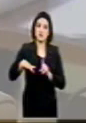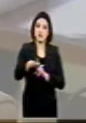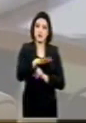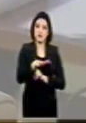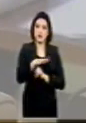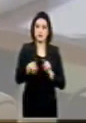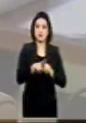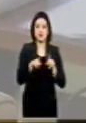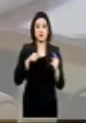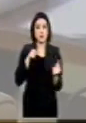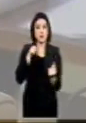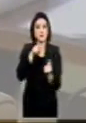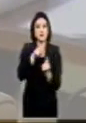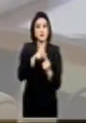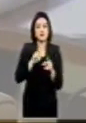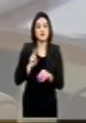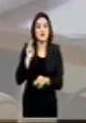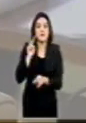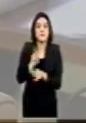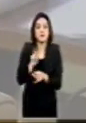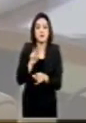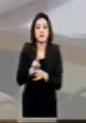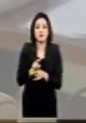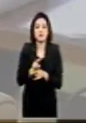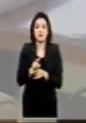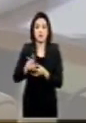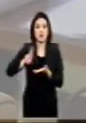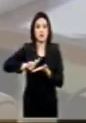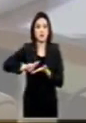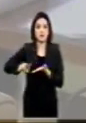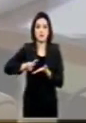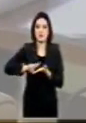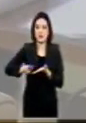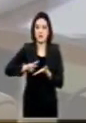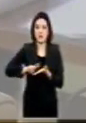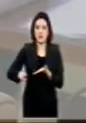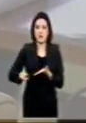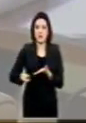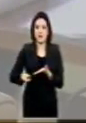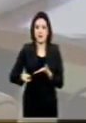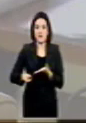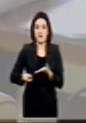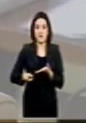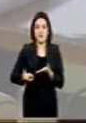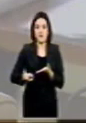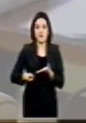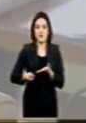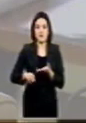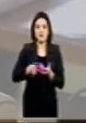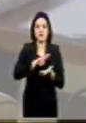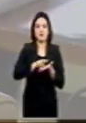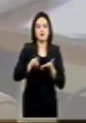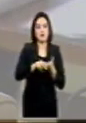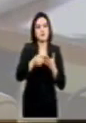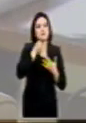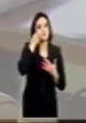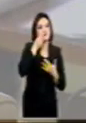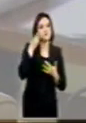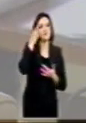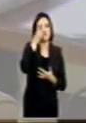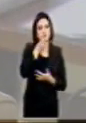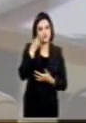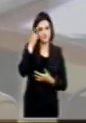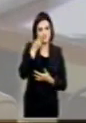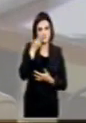dessa proteção, naturalmente, não se aplica a agentes públicos que não se encontrem investidos dessa